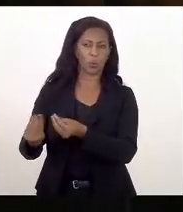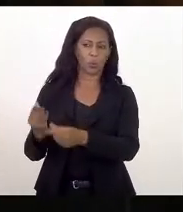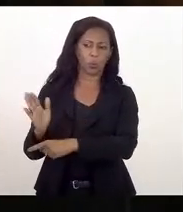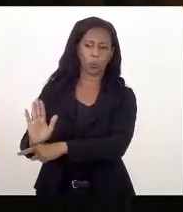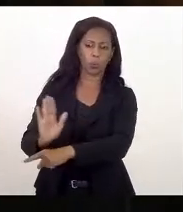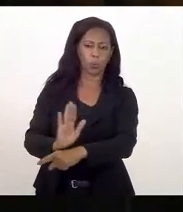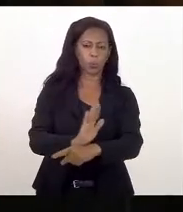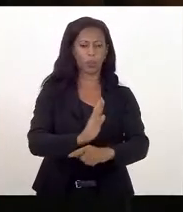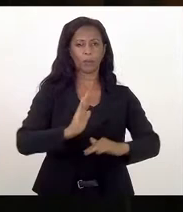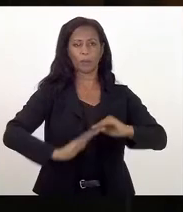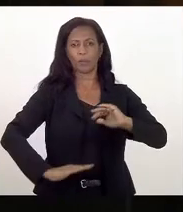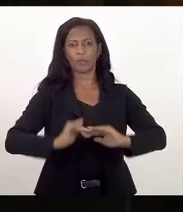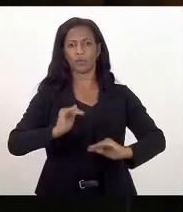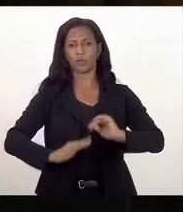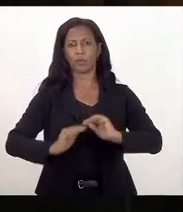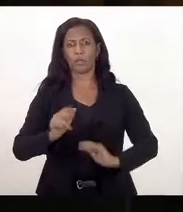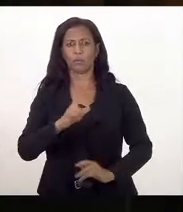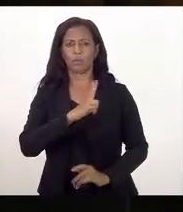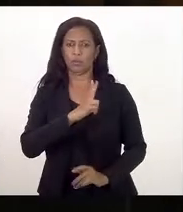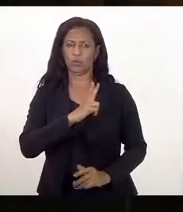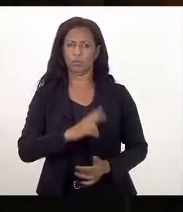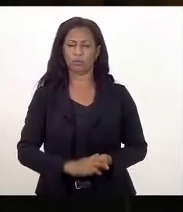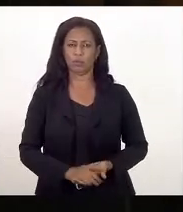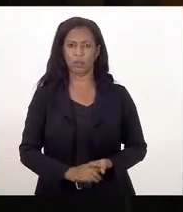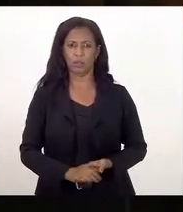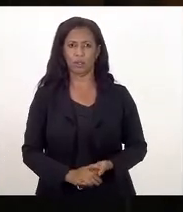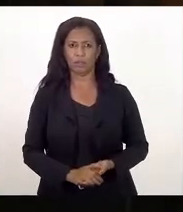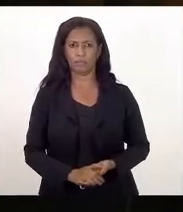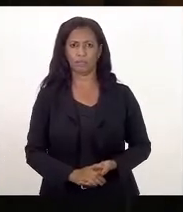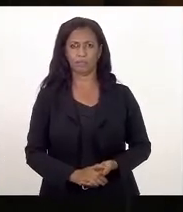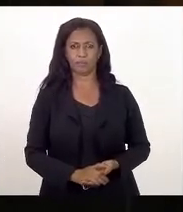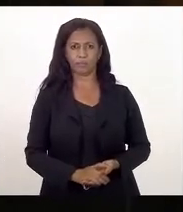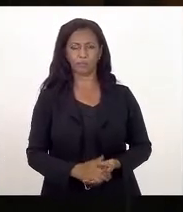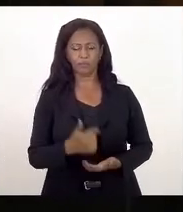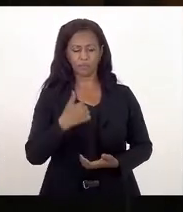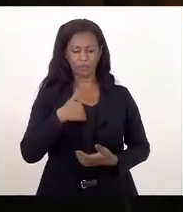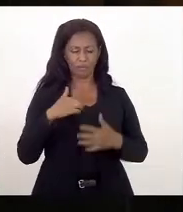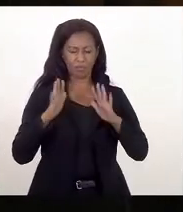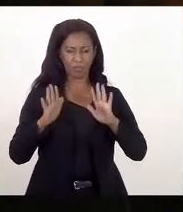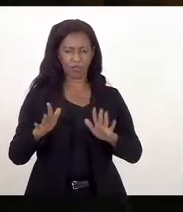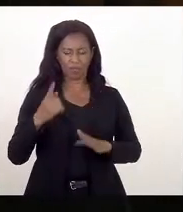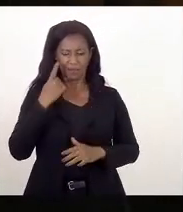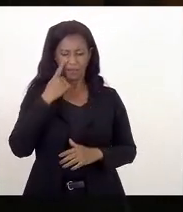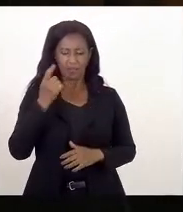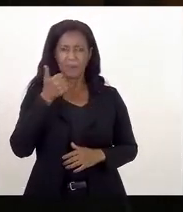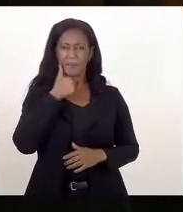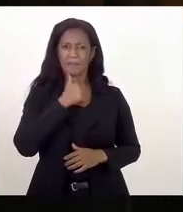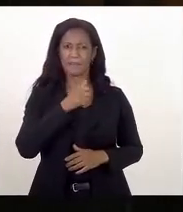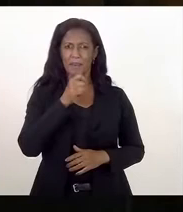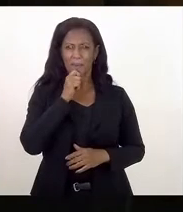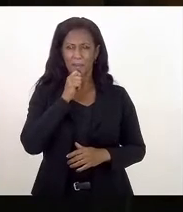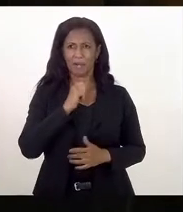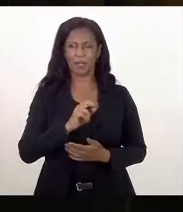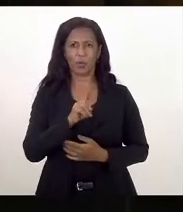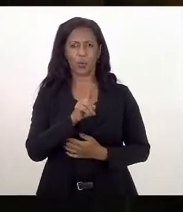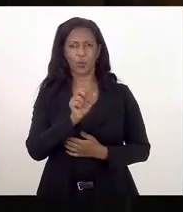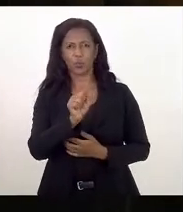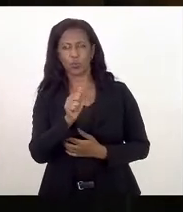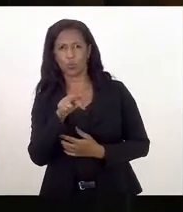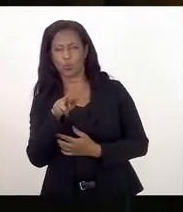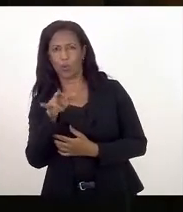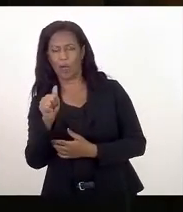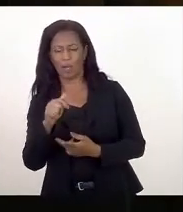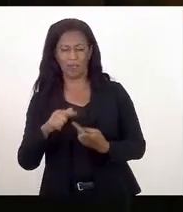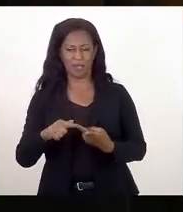de pagar um profissional particular. Eu já vi minha mãe sendo usuária, parentes meus